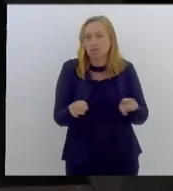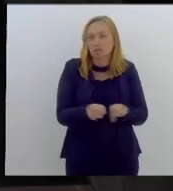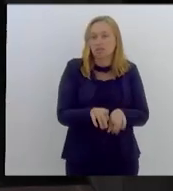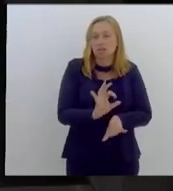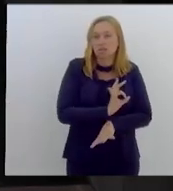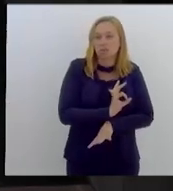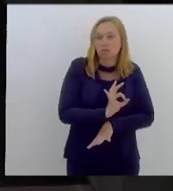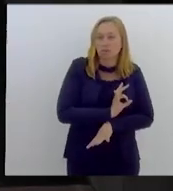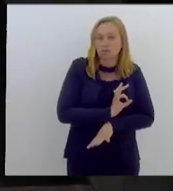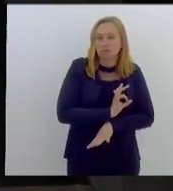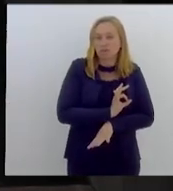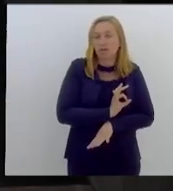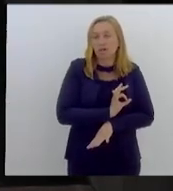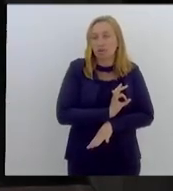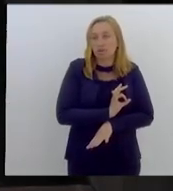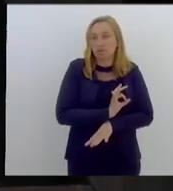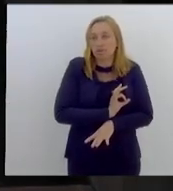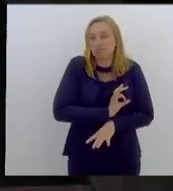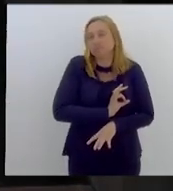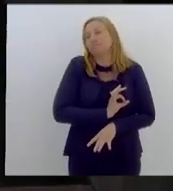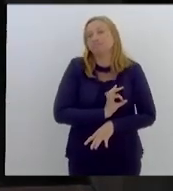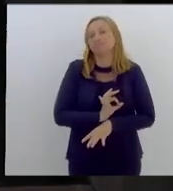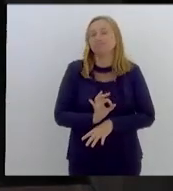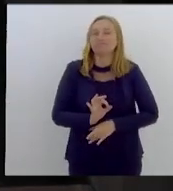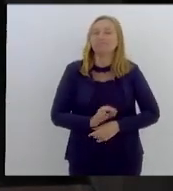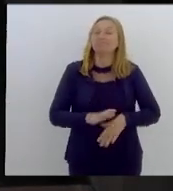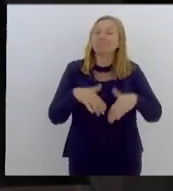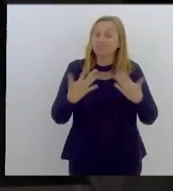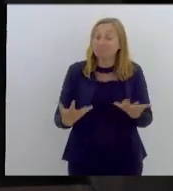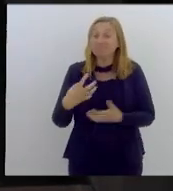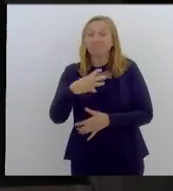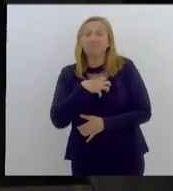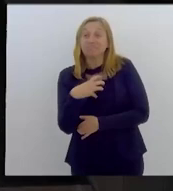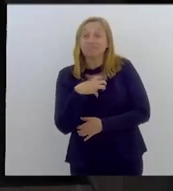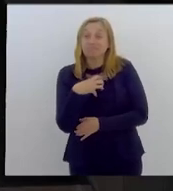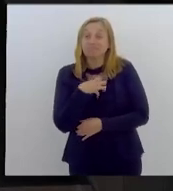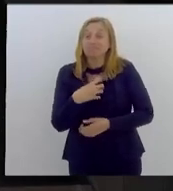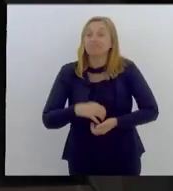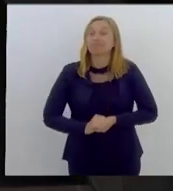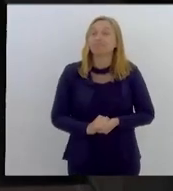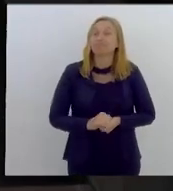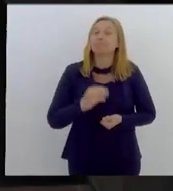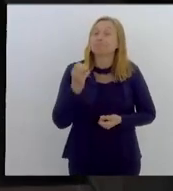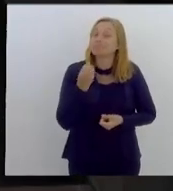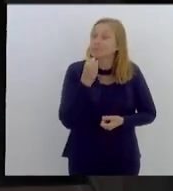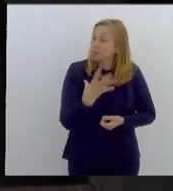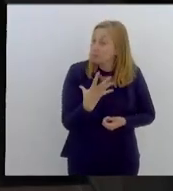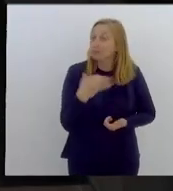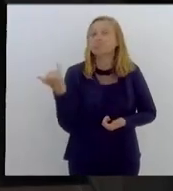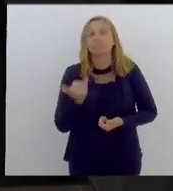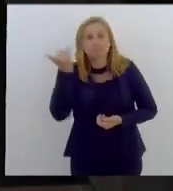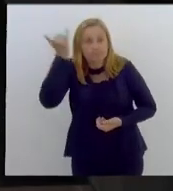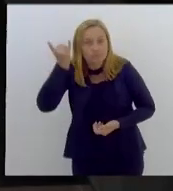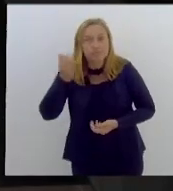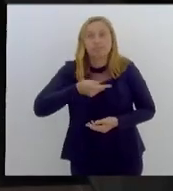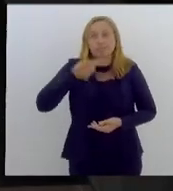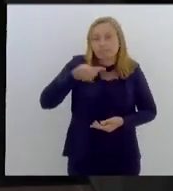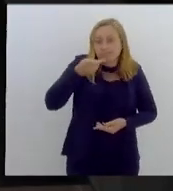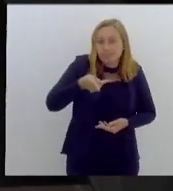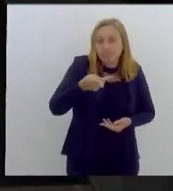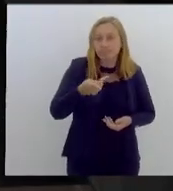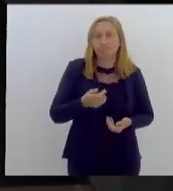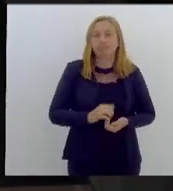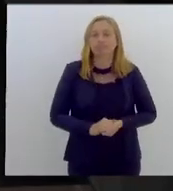da polícia, das polícias. Então, nesse sentido, é muito bom, é muito importante ressaltar